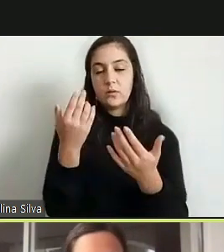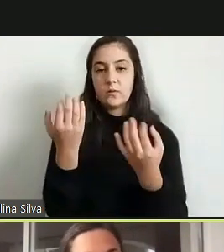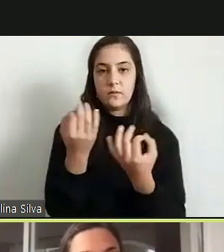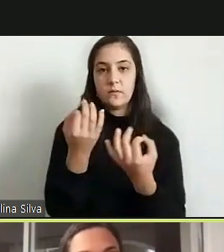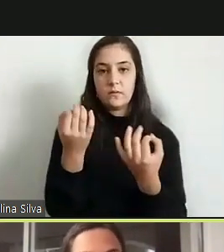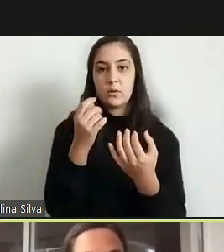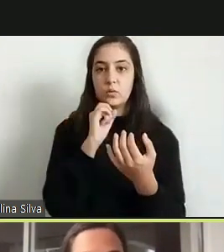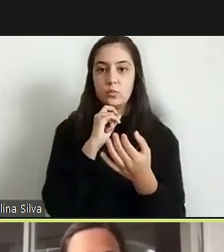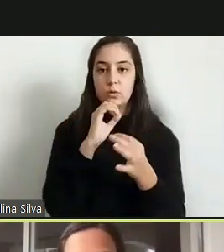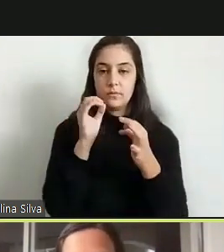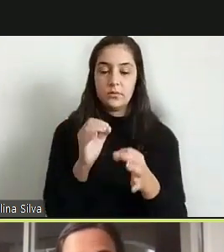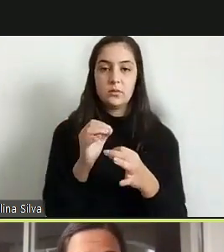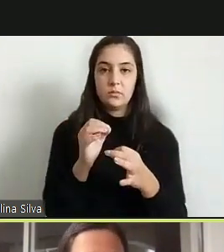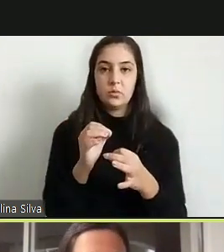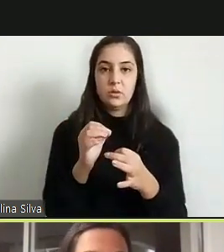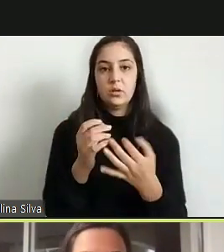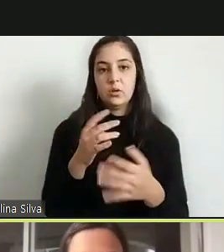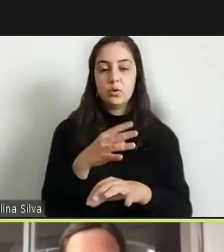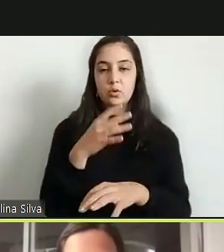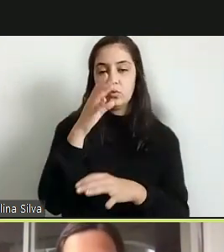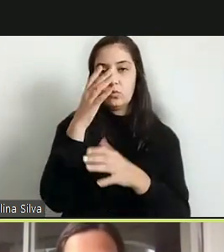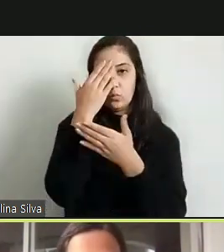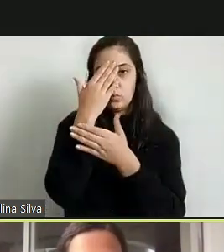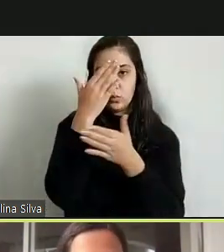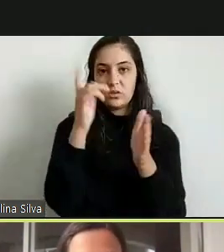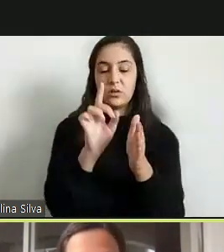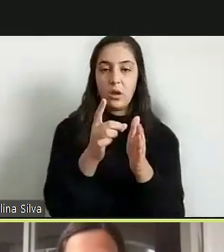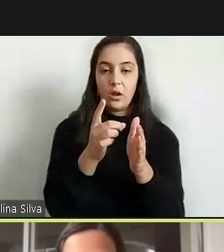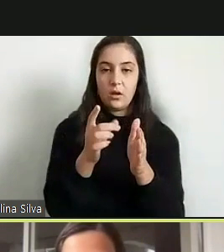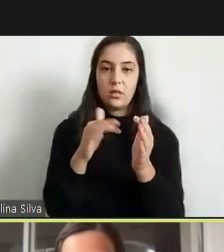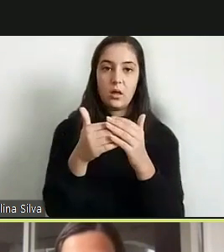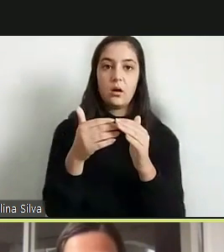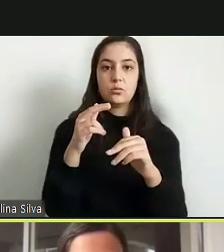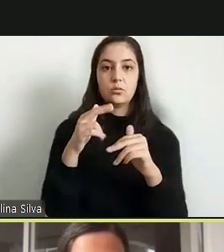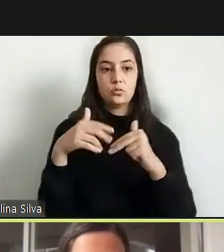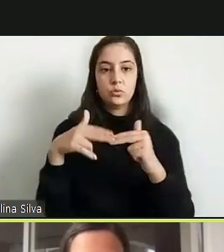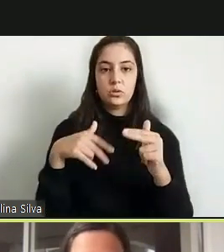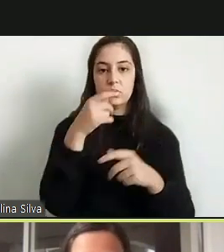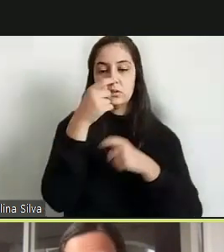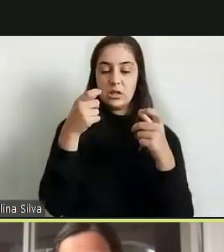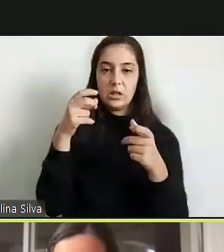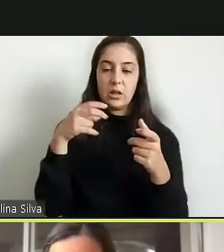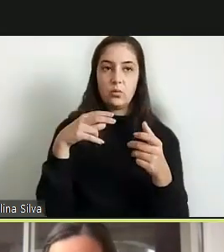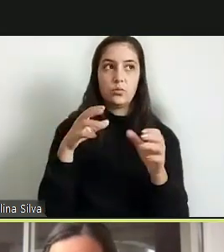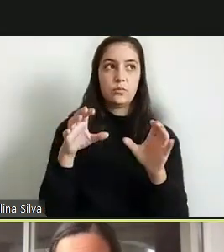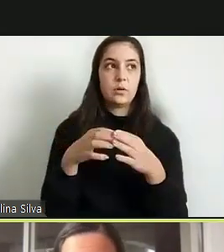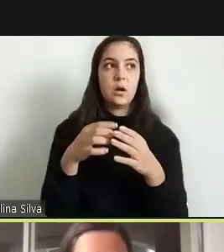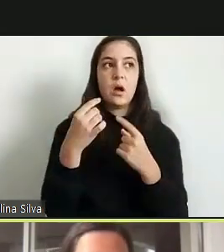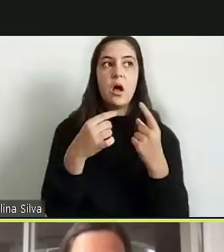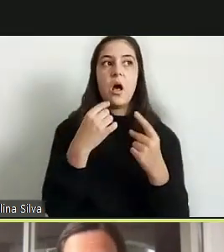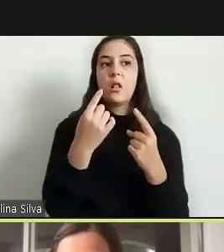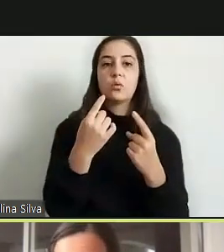poder, e é isso que é a democracia, é o poder construído pelos cidadãos comuns, não é só por alguns